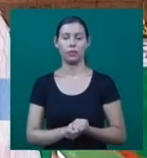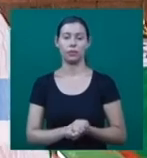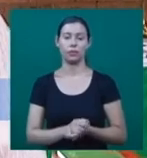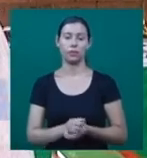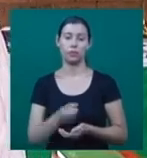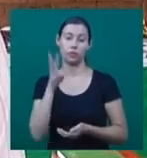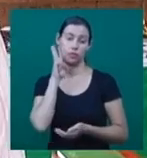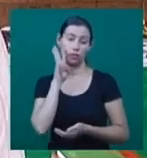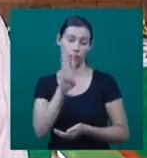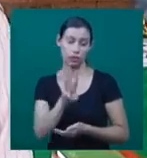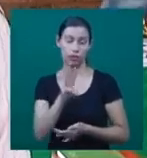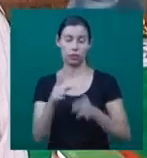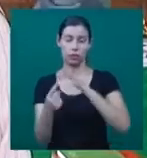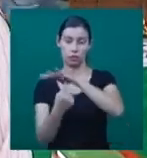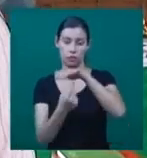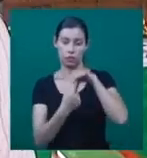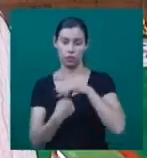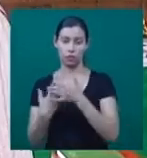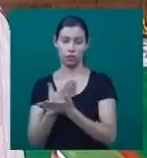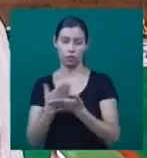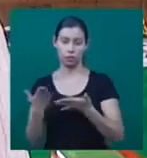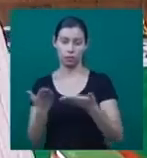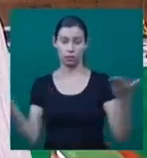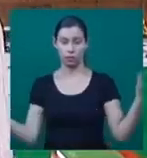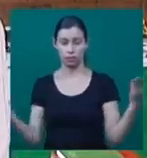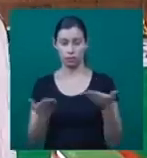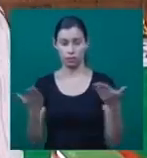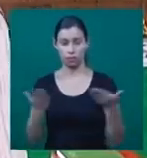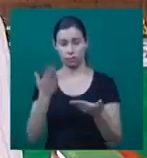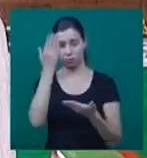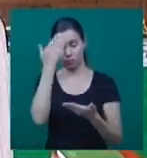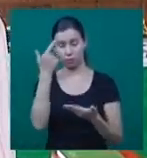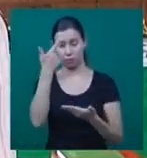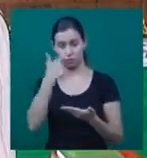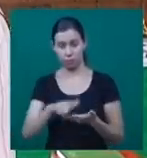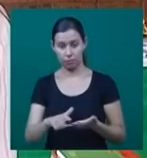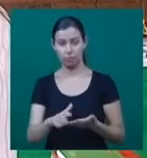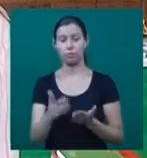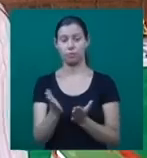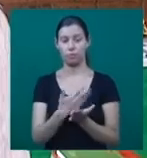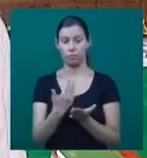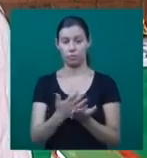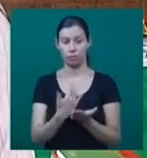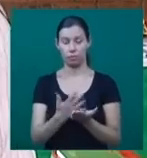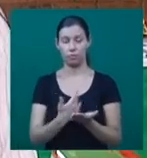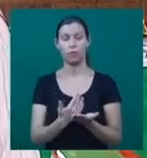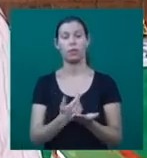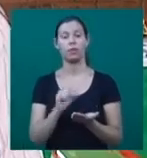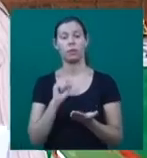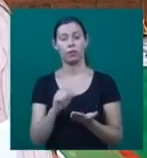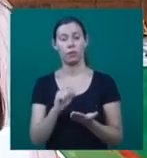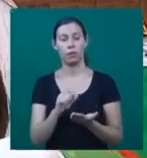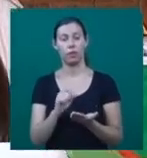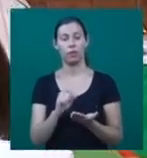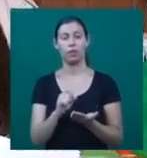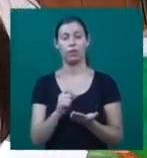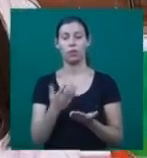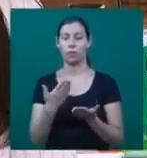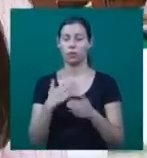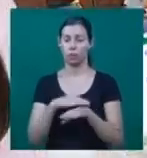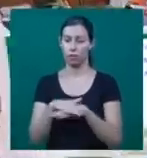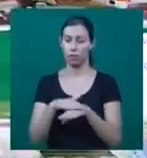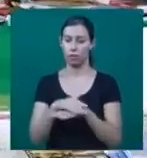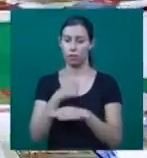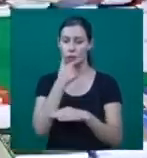feira, começando hoje. E para saber mais sobre as obras que estão à disposição e esse projeto da Edufo, eu converso com o Guilherme